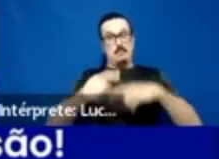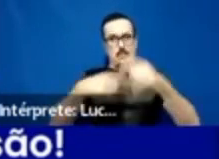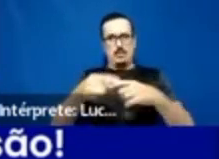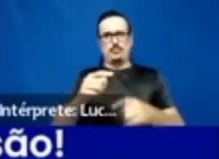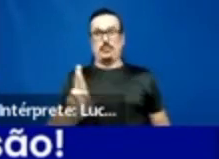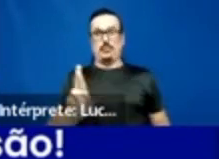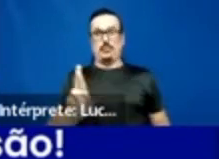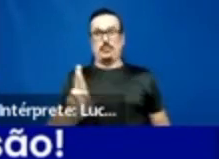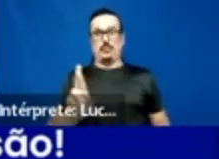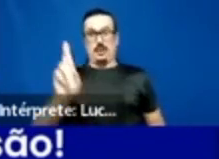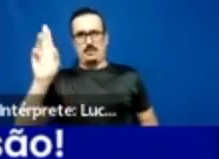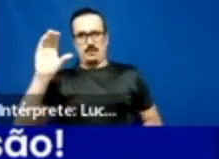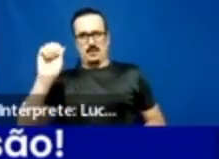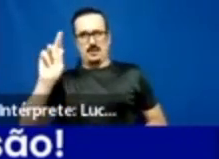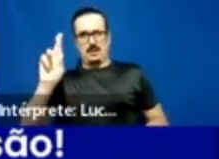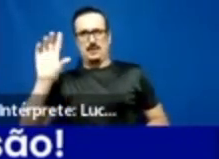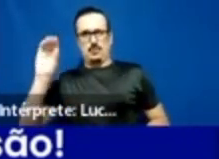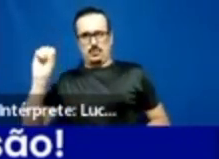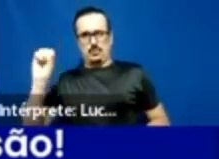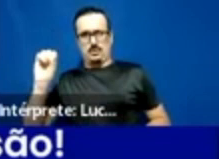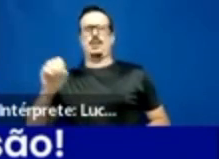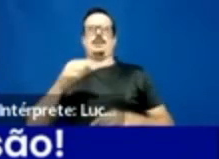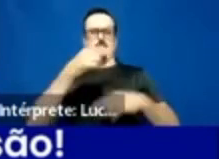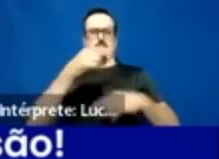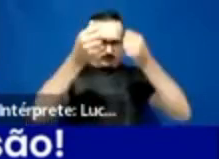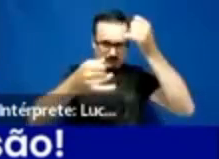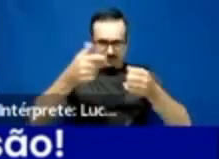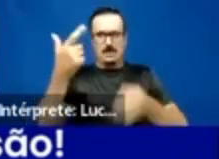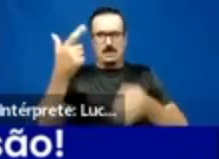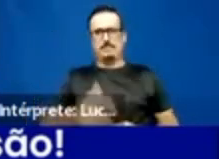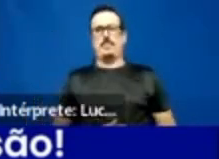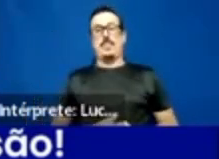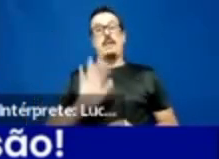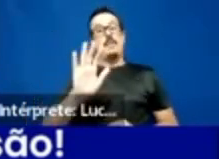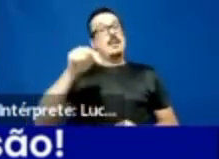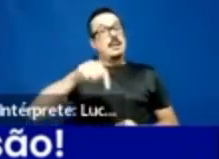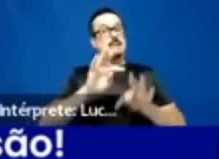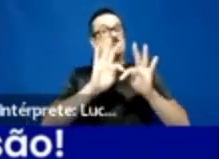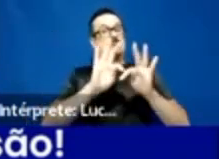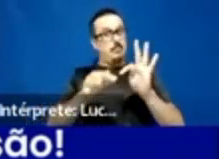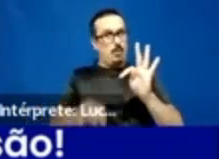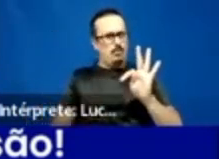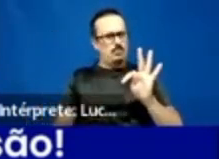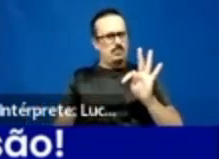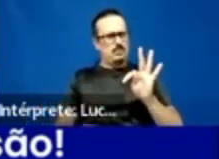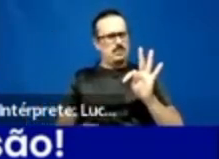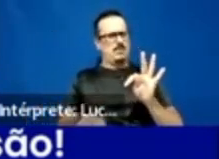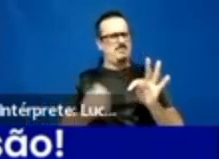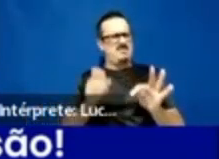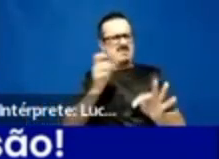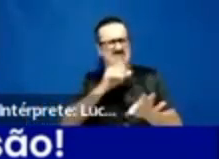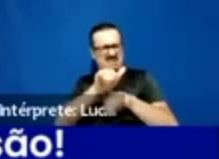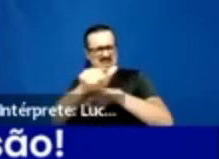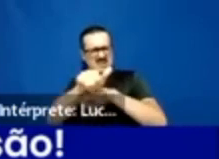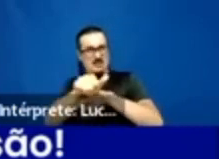empresa séria, e eu quero destacar isso, a seriedade, porque você pode ir, por exemplo, lá no Google